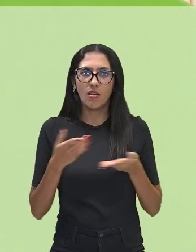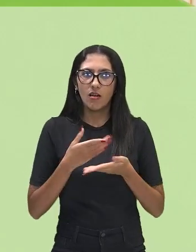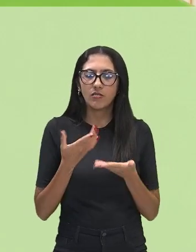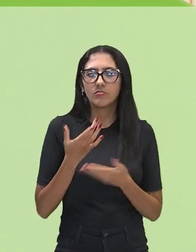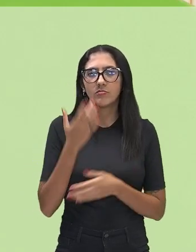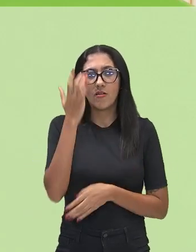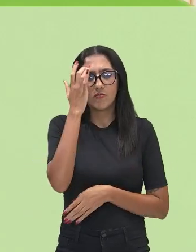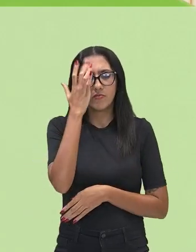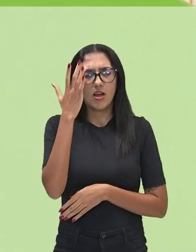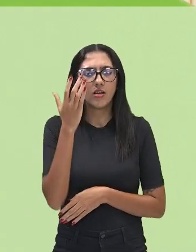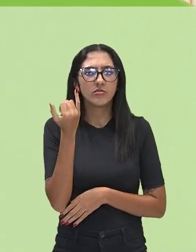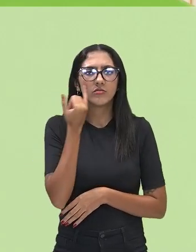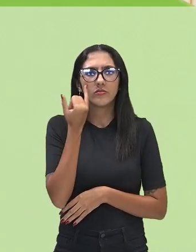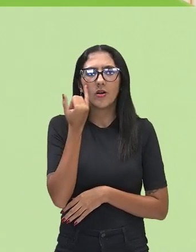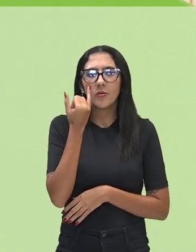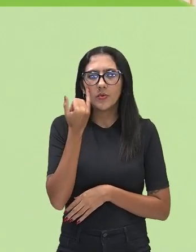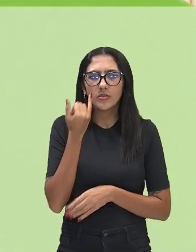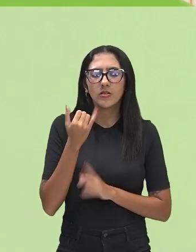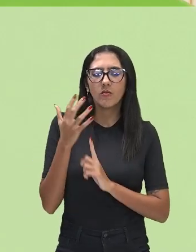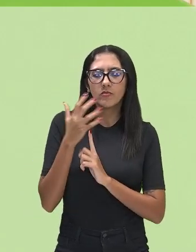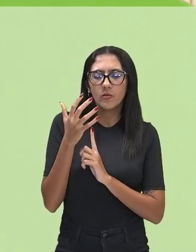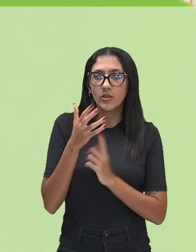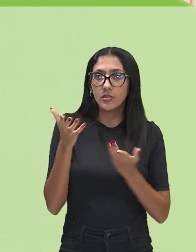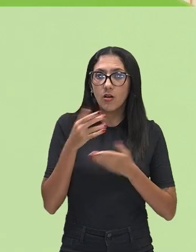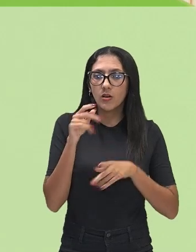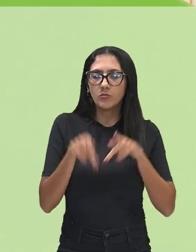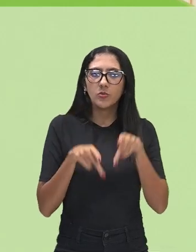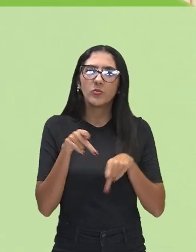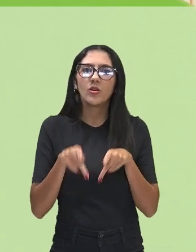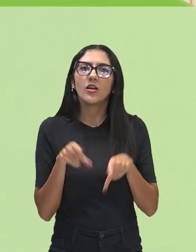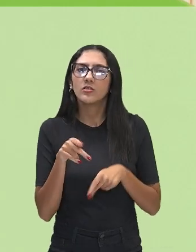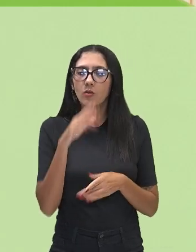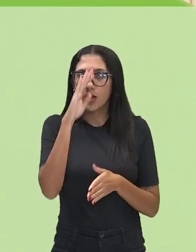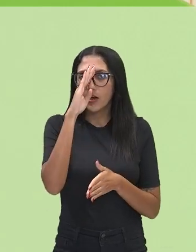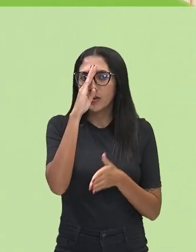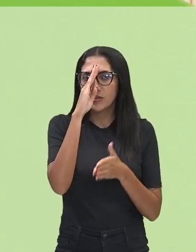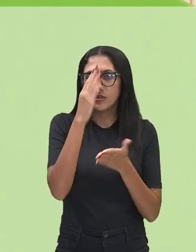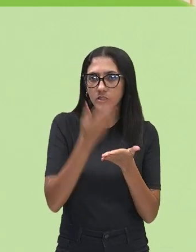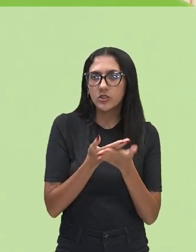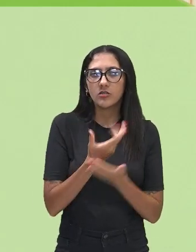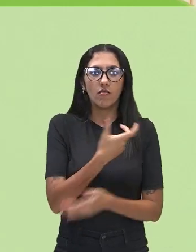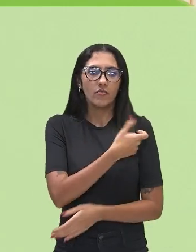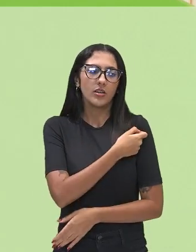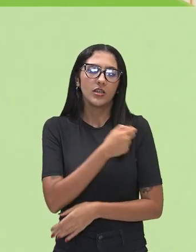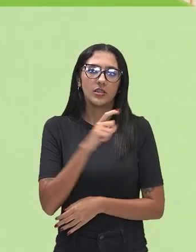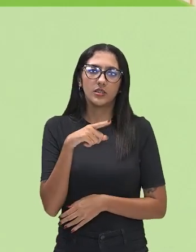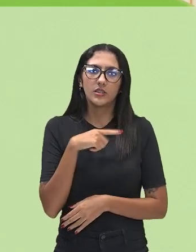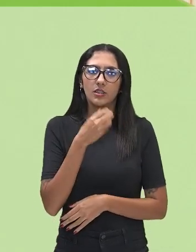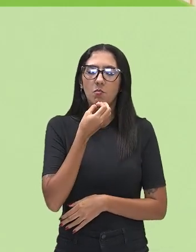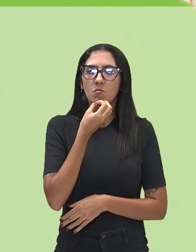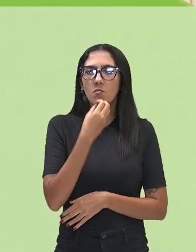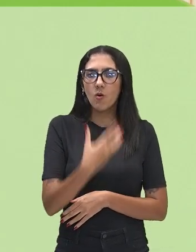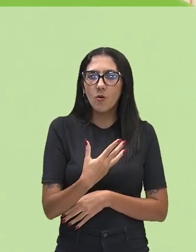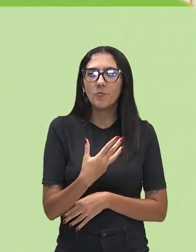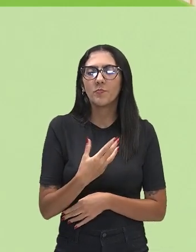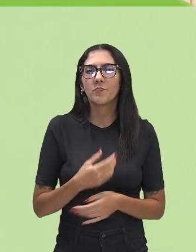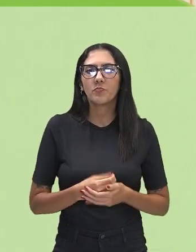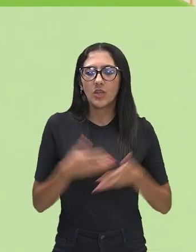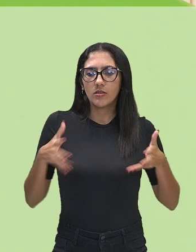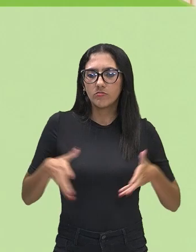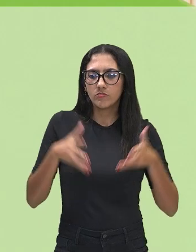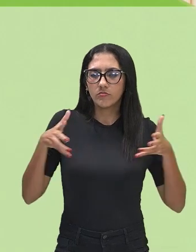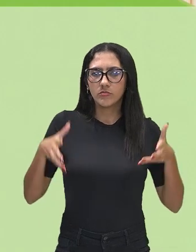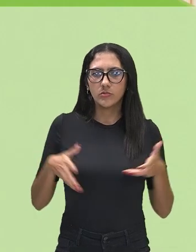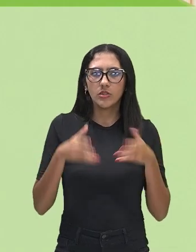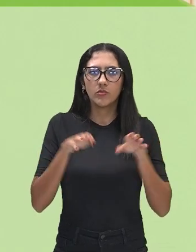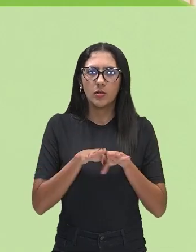para a população acreditar que vacina faz bem, porque ajuda a estimular